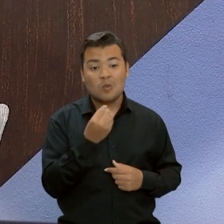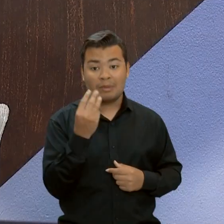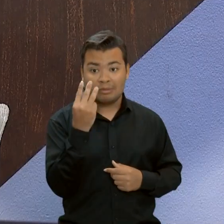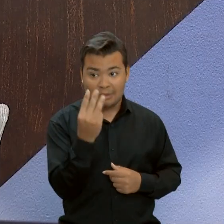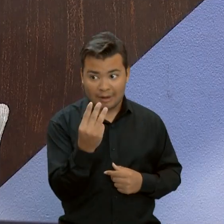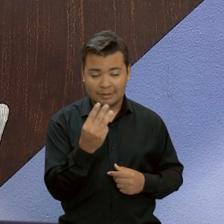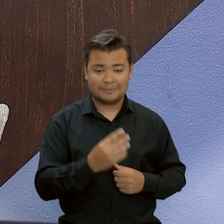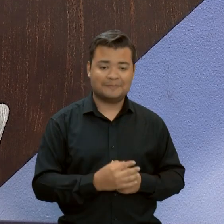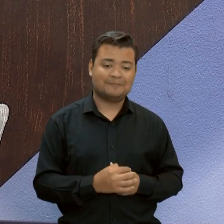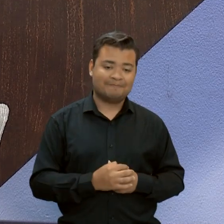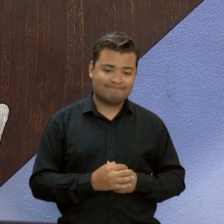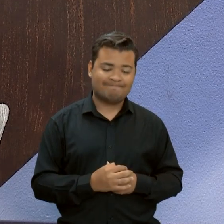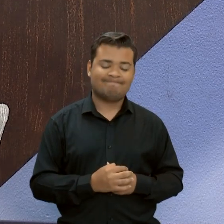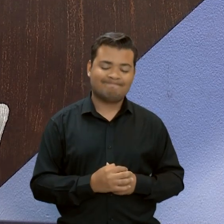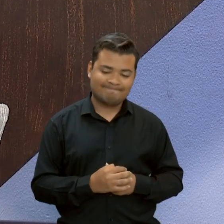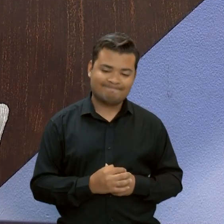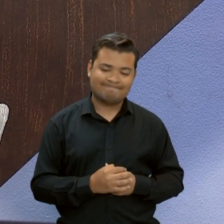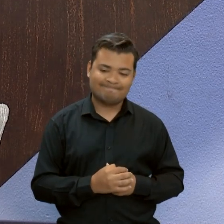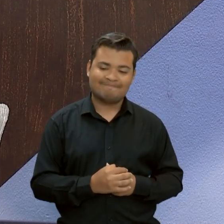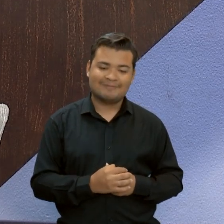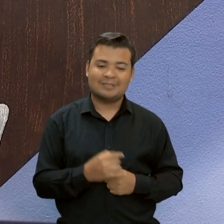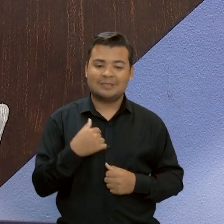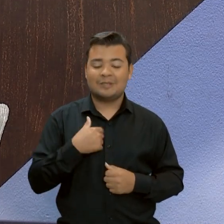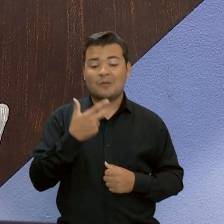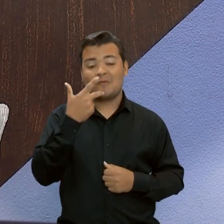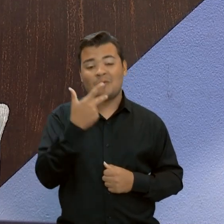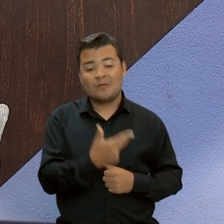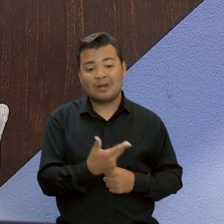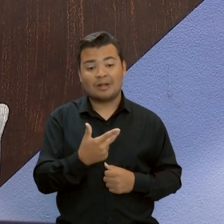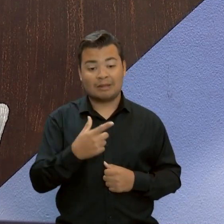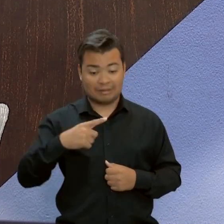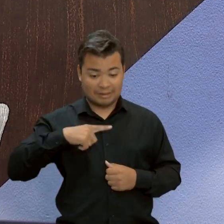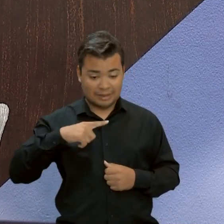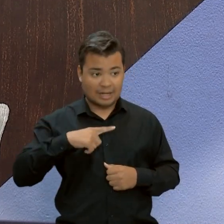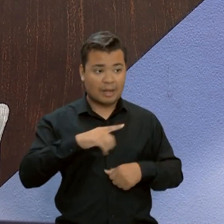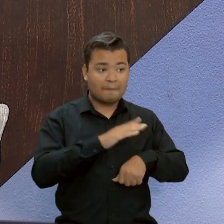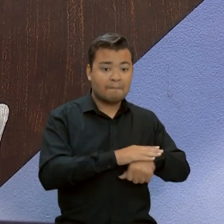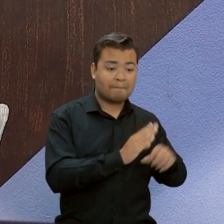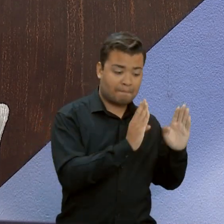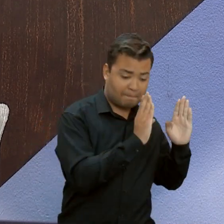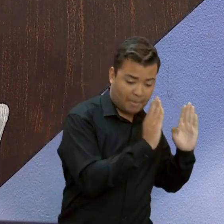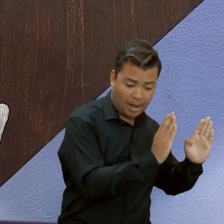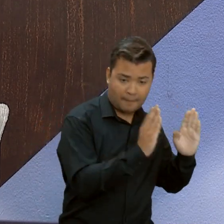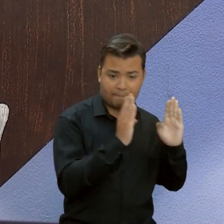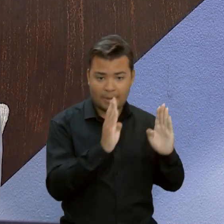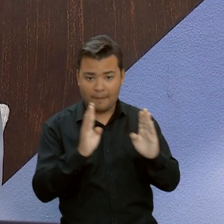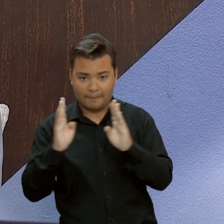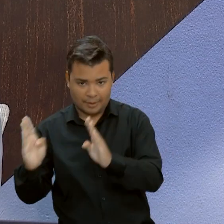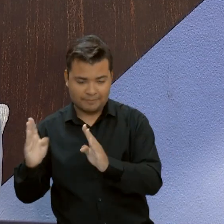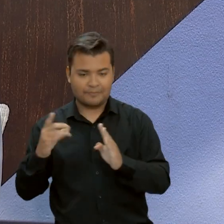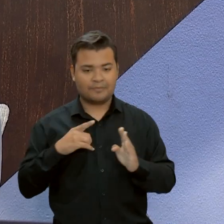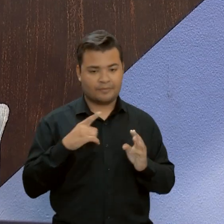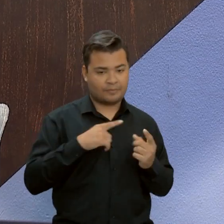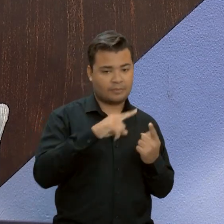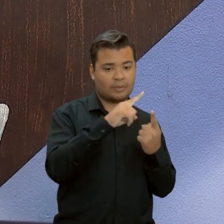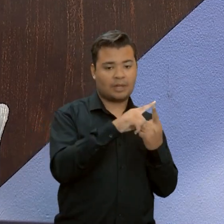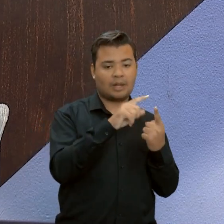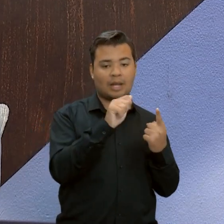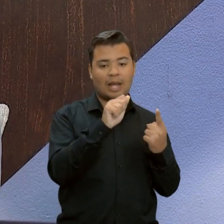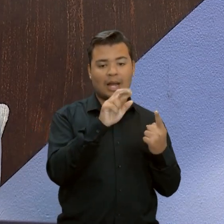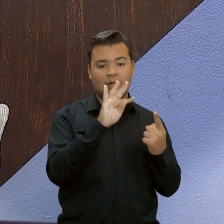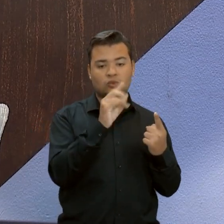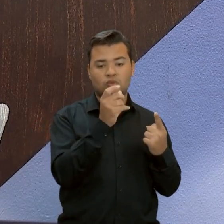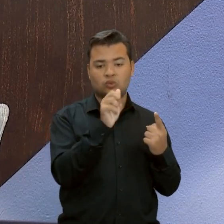eu falo que eu estou em três fases todo o tempo, né? Eu tenho um filho que é o Arthur, tem 16 anos, é meu